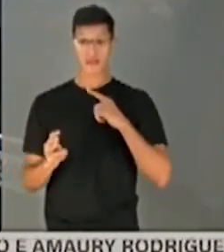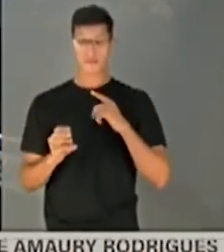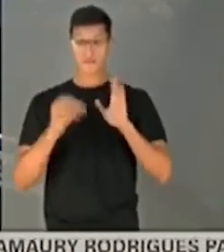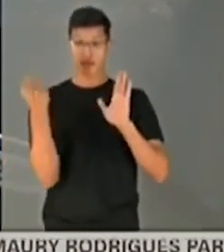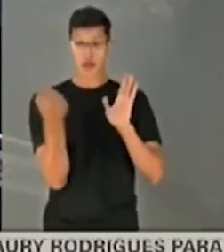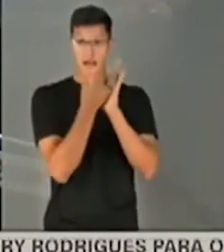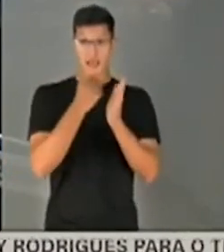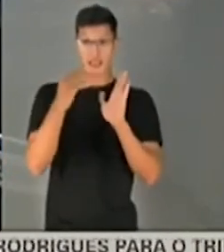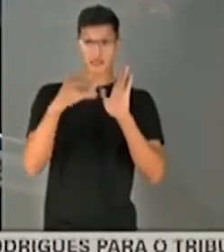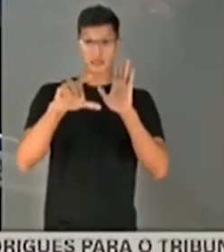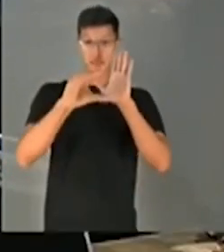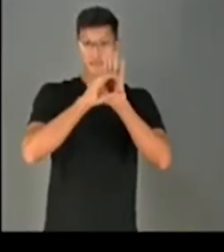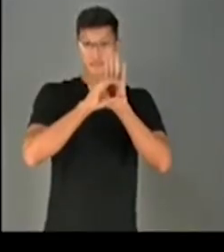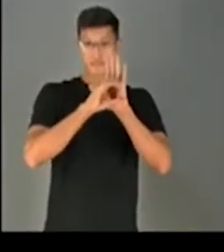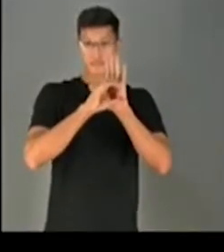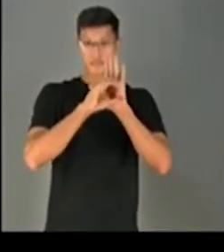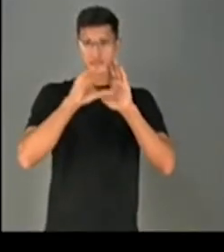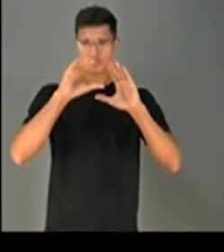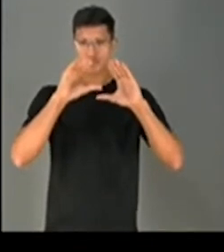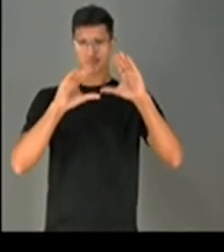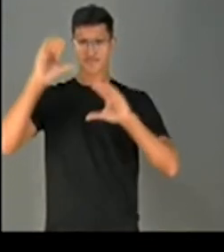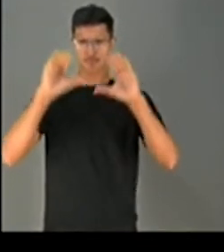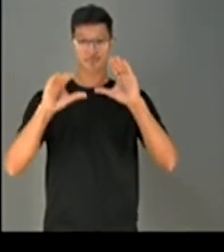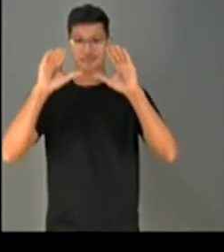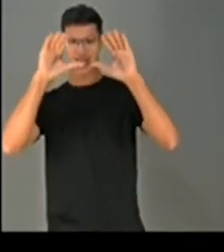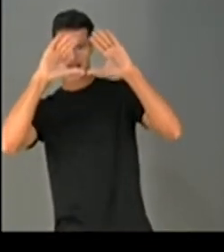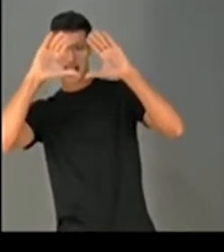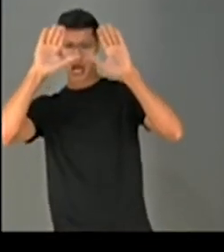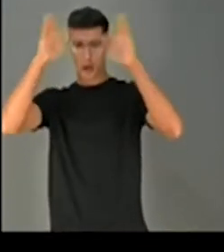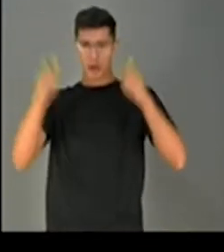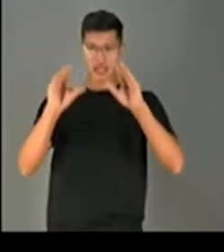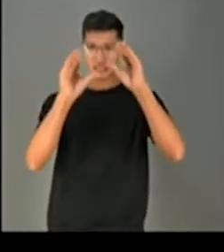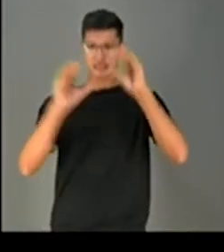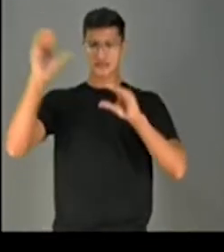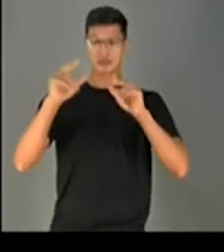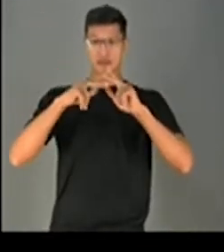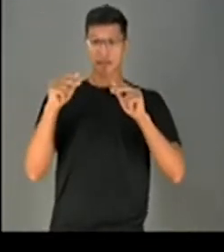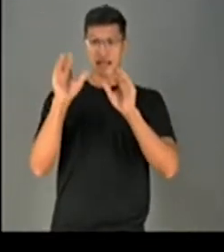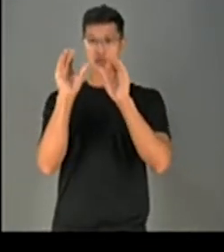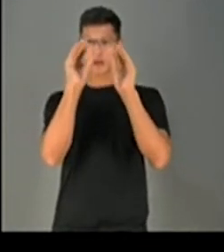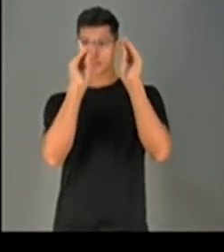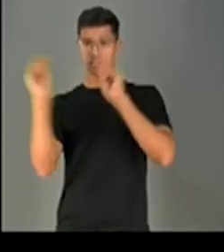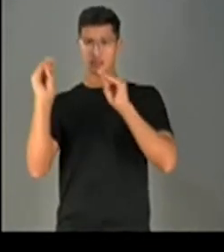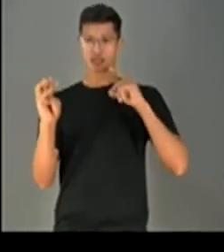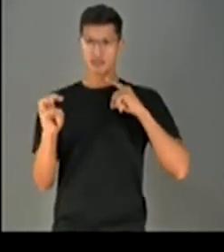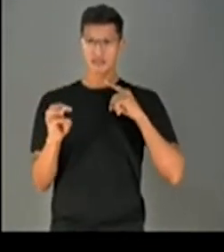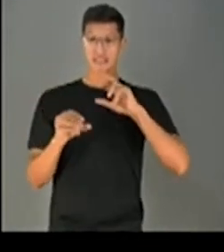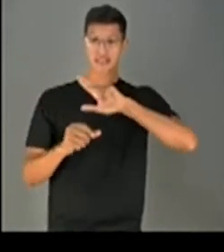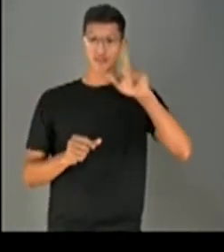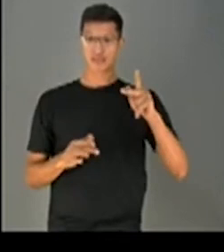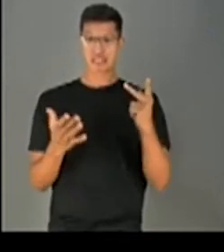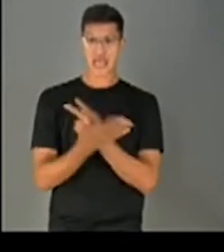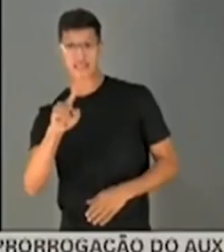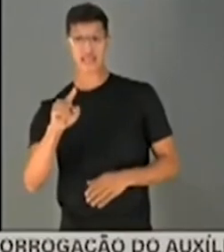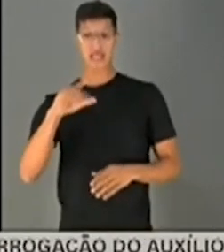marca e o logotipo desenquadrado, não está alinhado em alguns pontos, como se fosse uma montagem. Eu tenho inúmeros erros